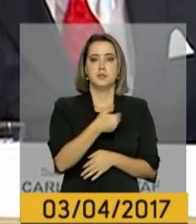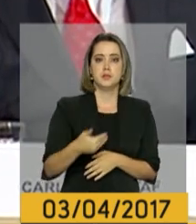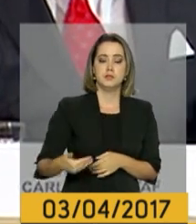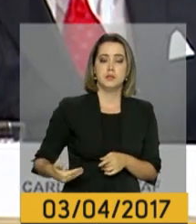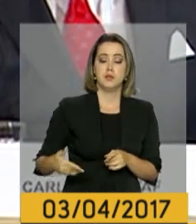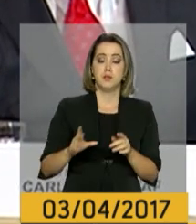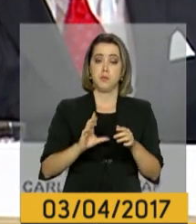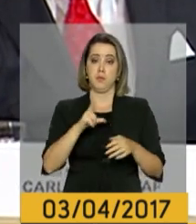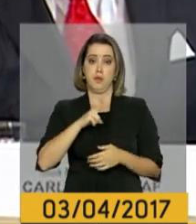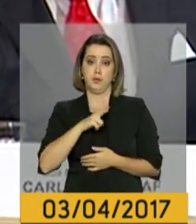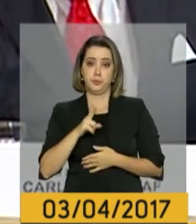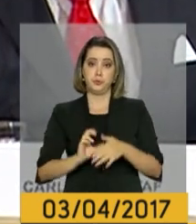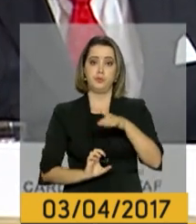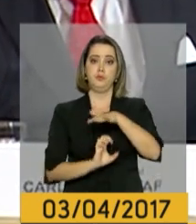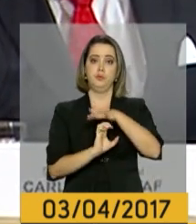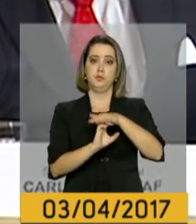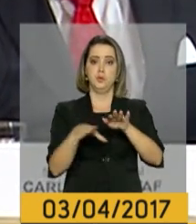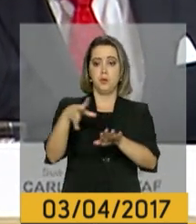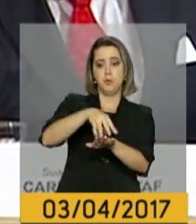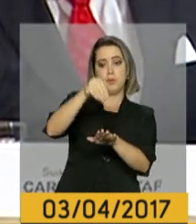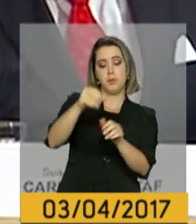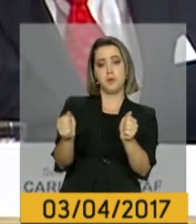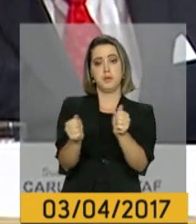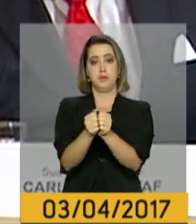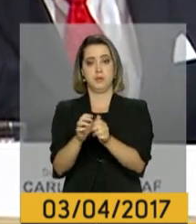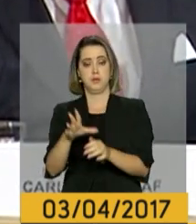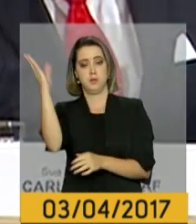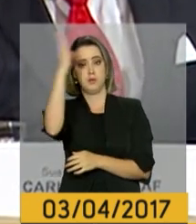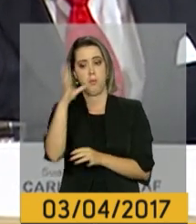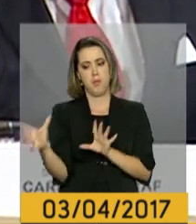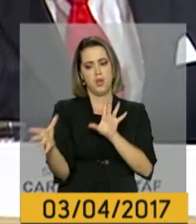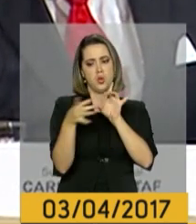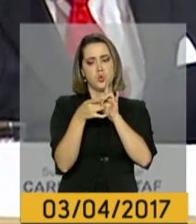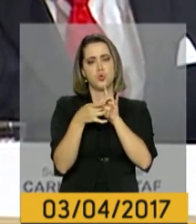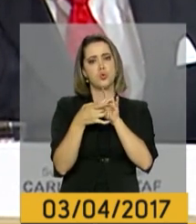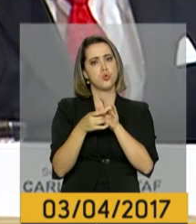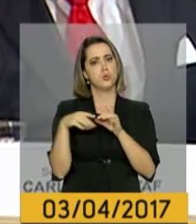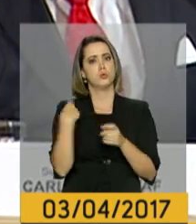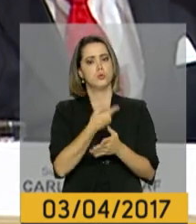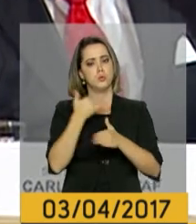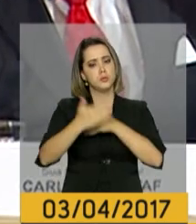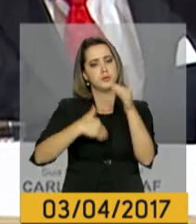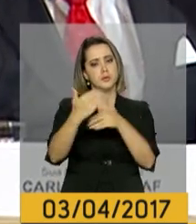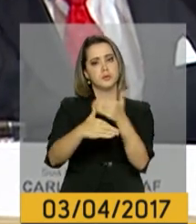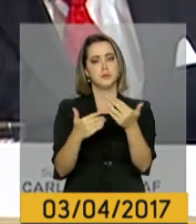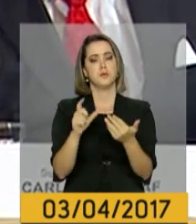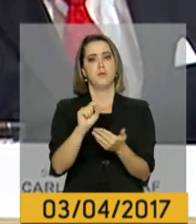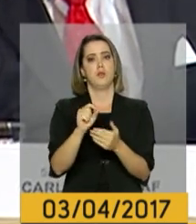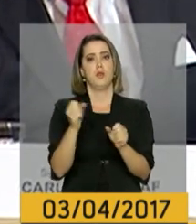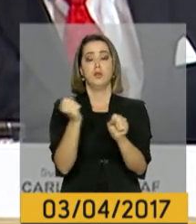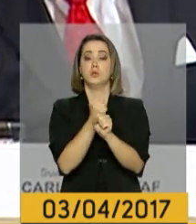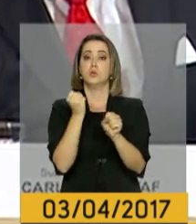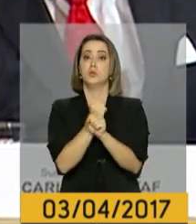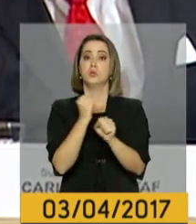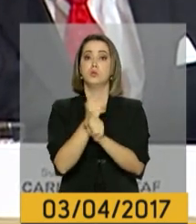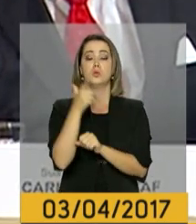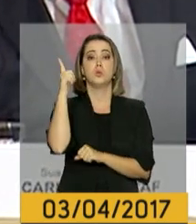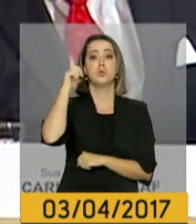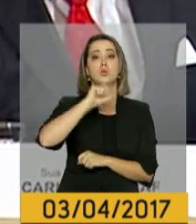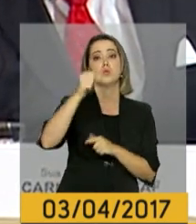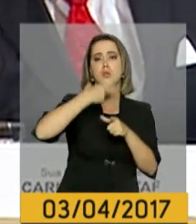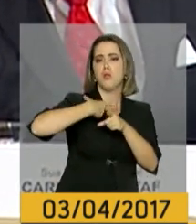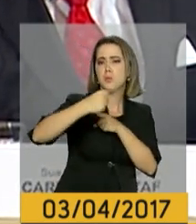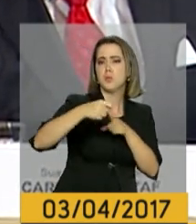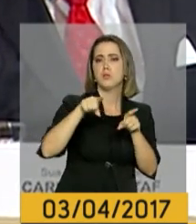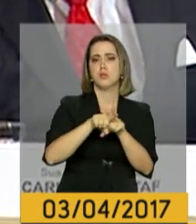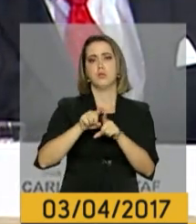e a iniciativa privada nacional. Juntos, continuaremos a construir soluções inovadoras